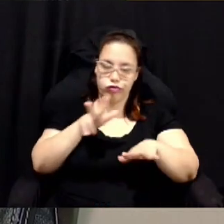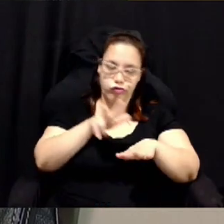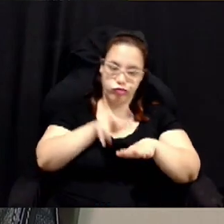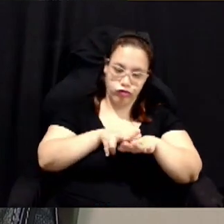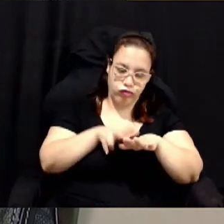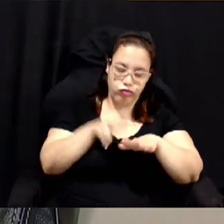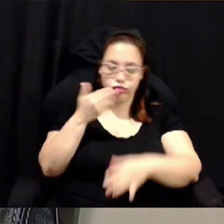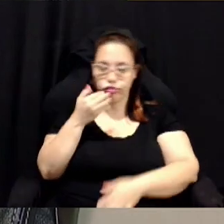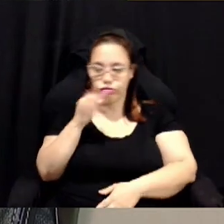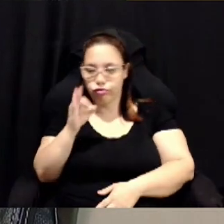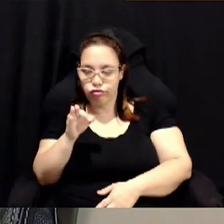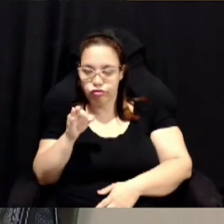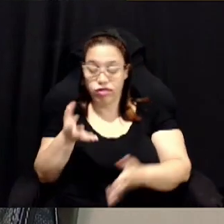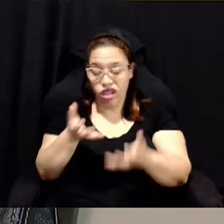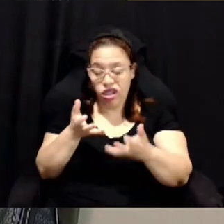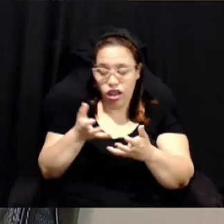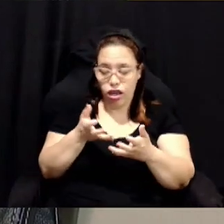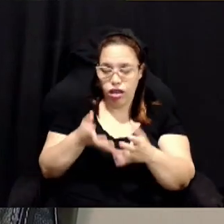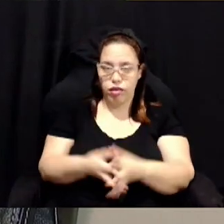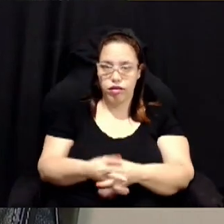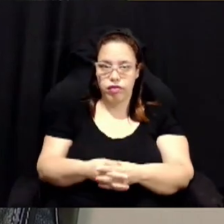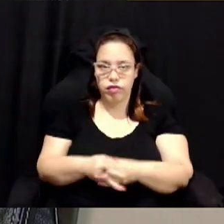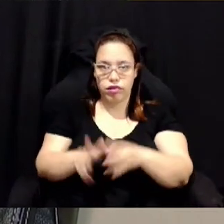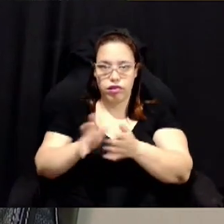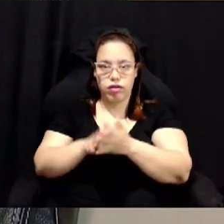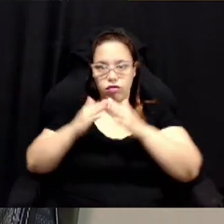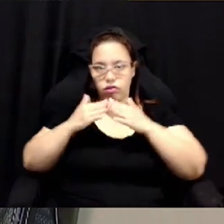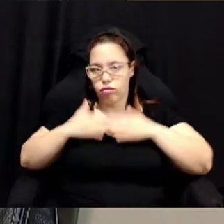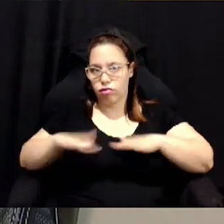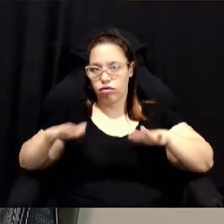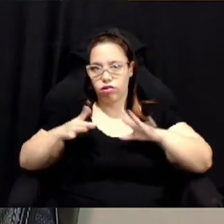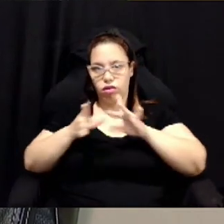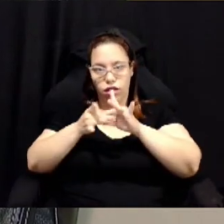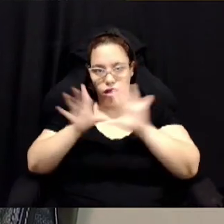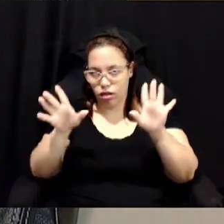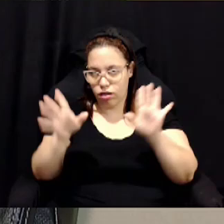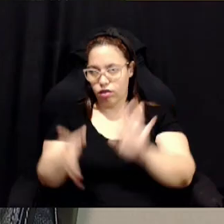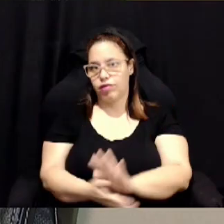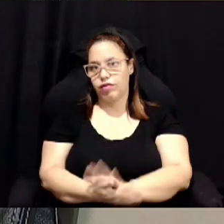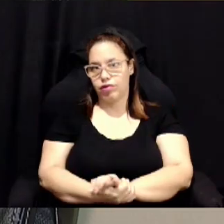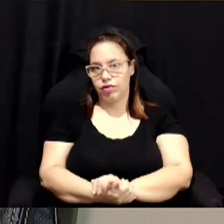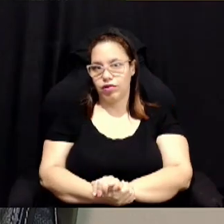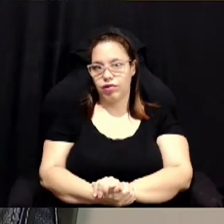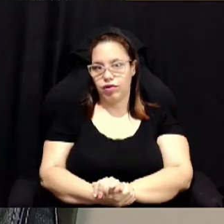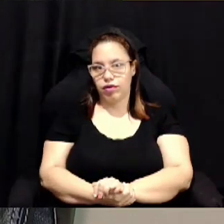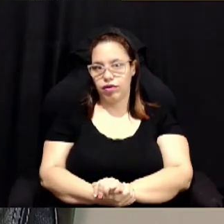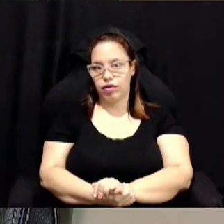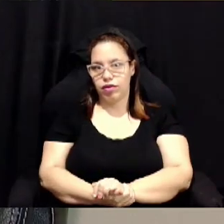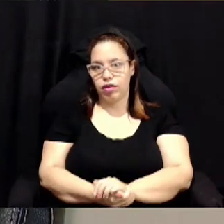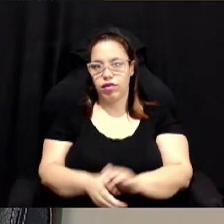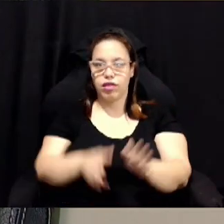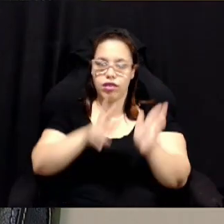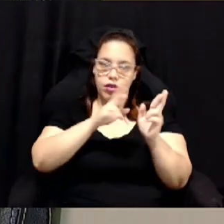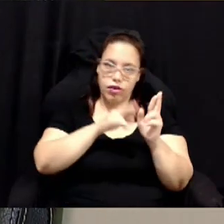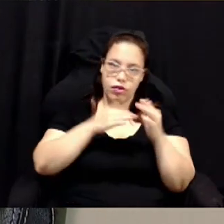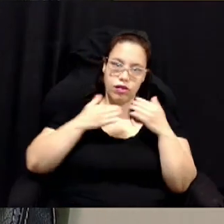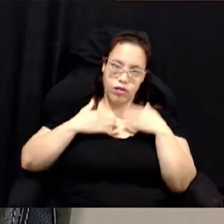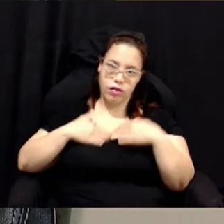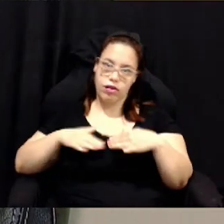se ele quiser, né, e deixar o animal descansar. O tutor animal vai descansar, né, então vai lá assistir um filminho, vai deitar, vai descansar para se